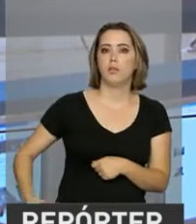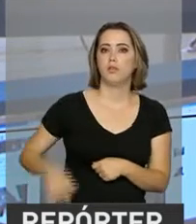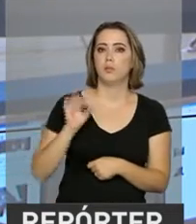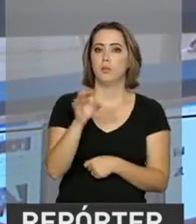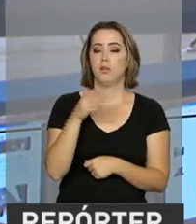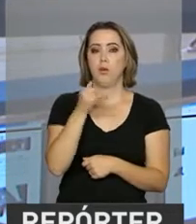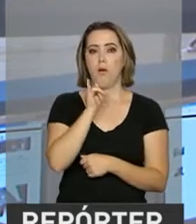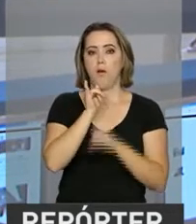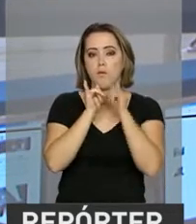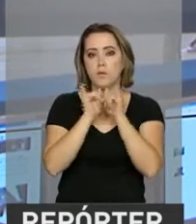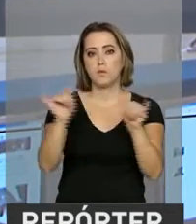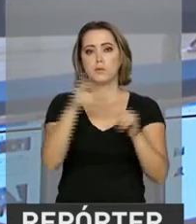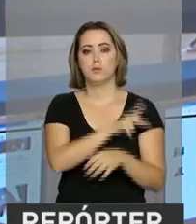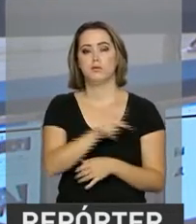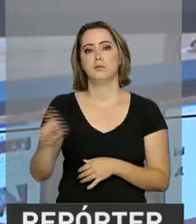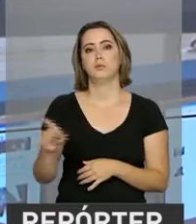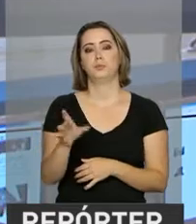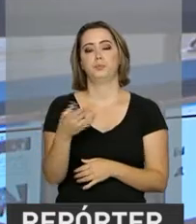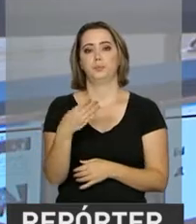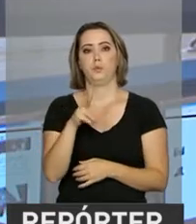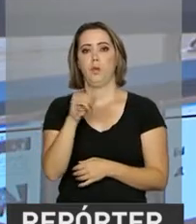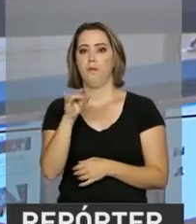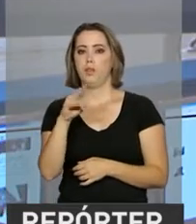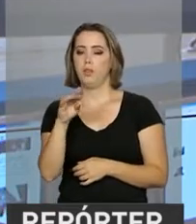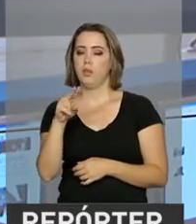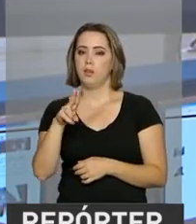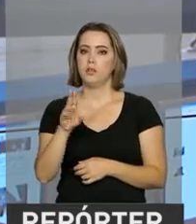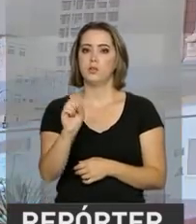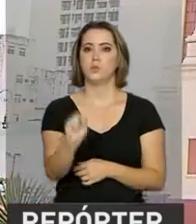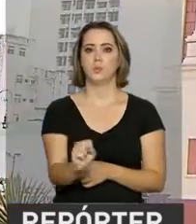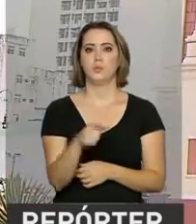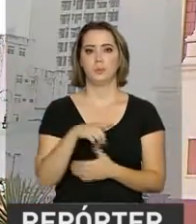lummertz entrevista exclusiva para a tv nbr